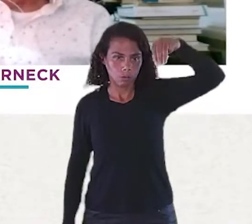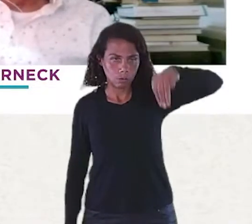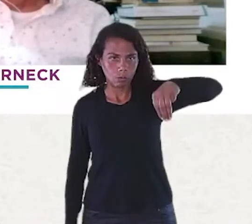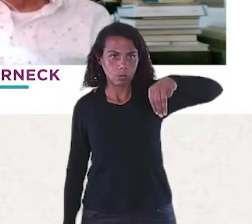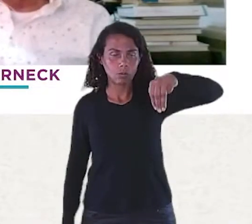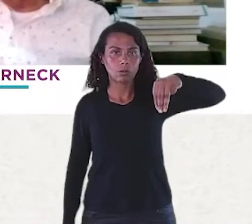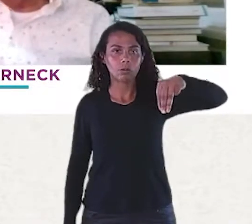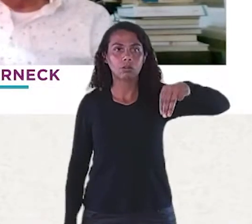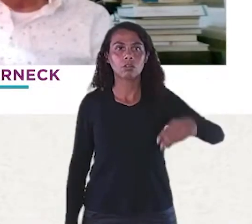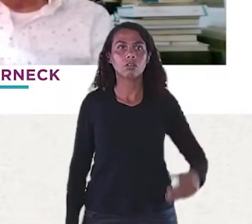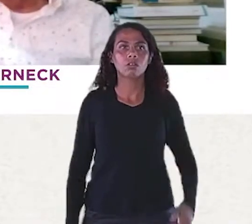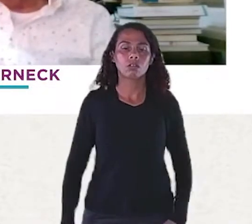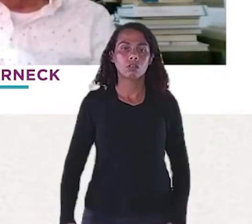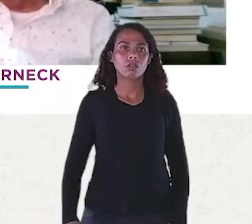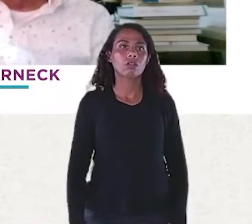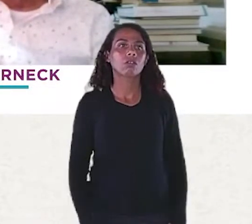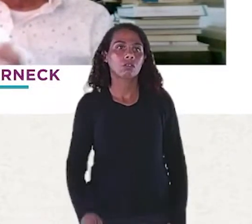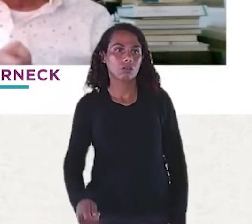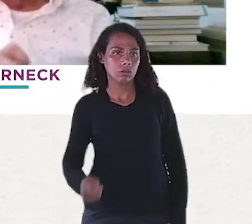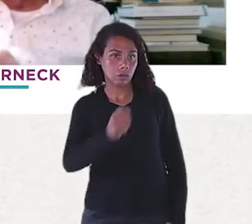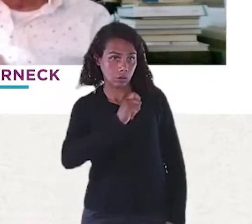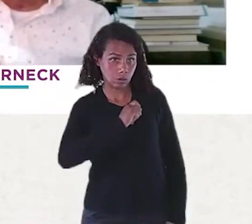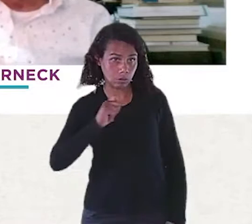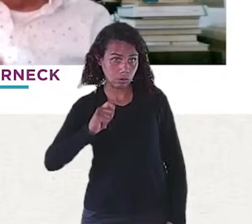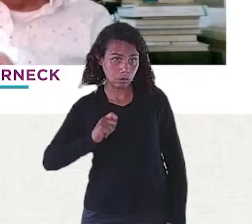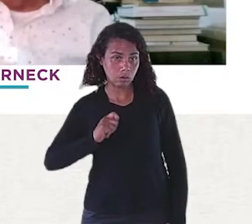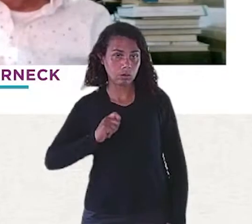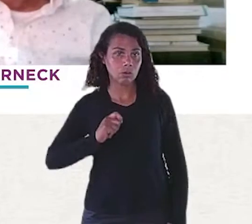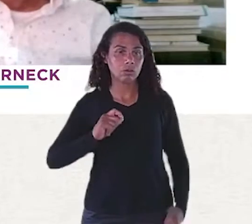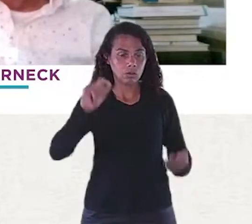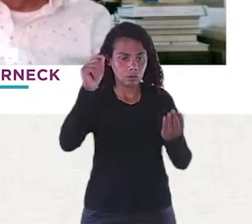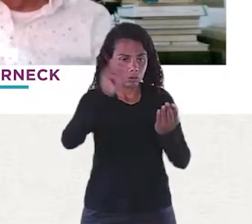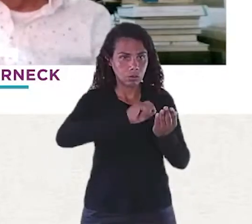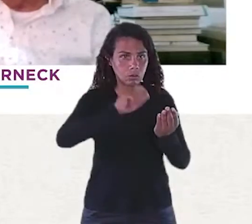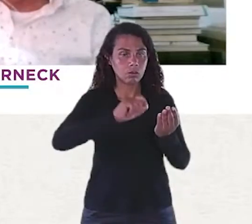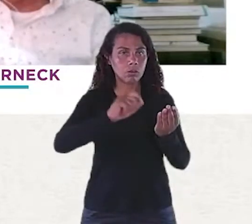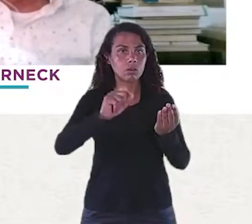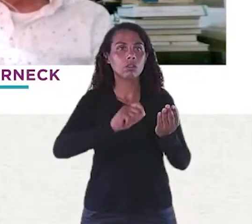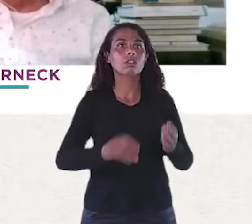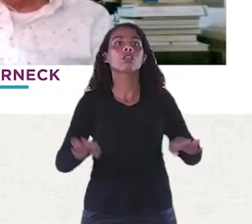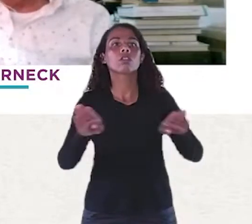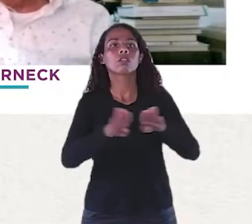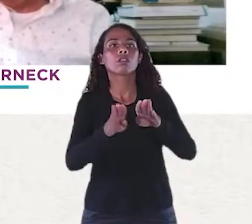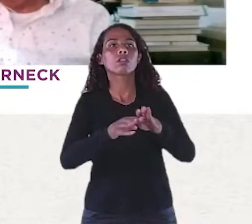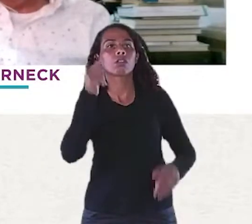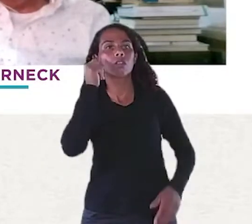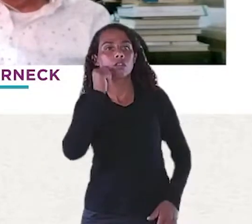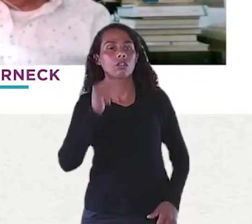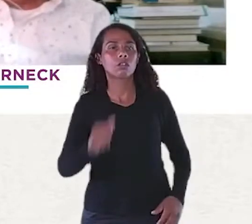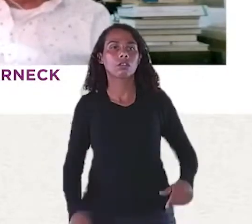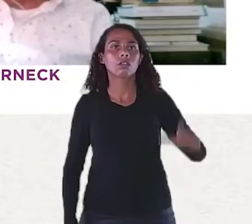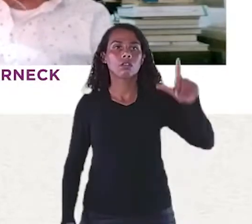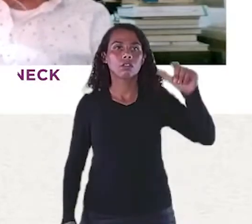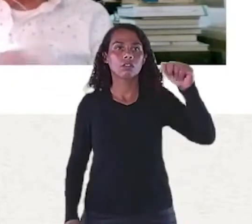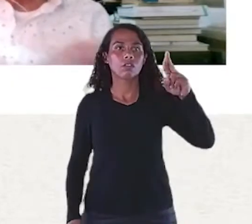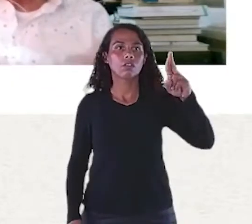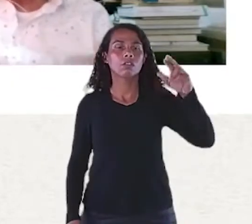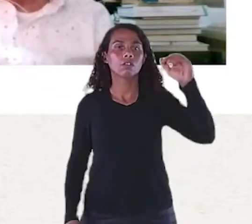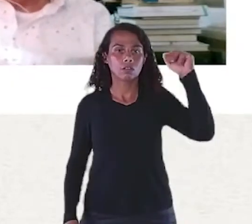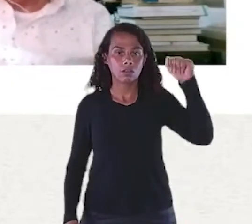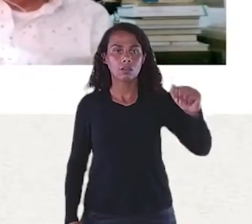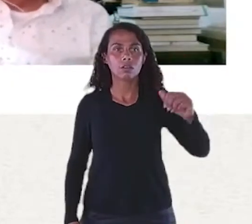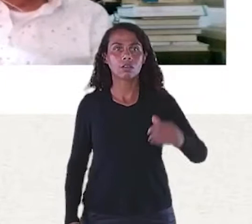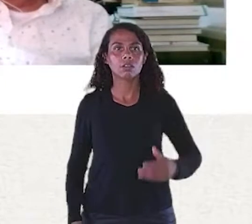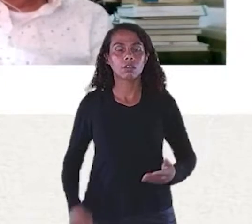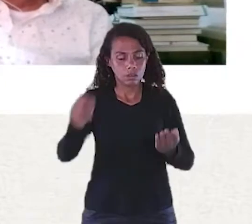última página por Otto Lara Rezende e anotado. Ele fazia anotações, ele escrevia